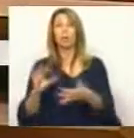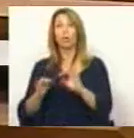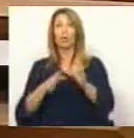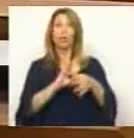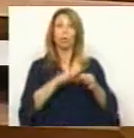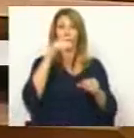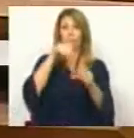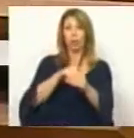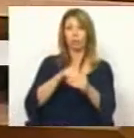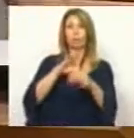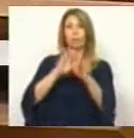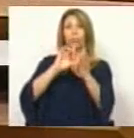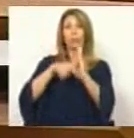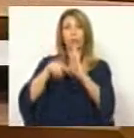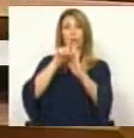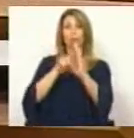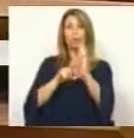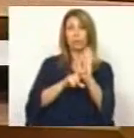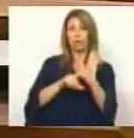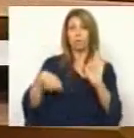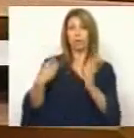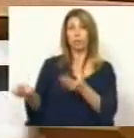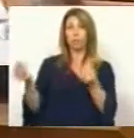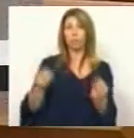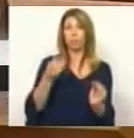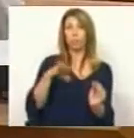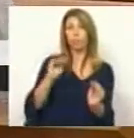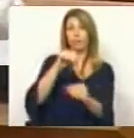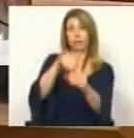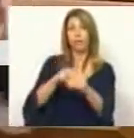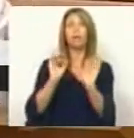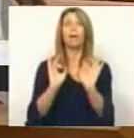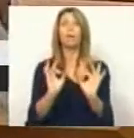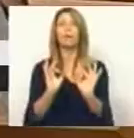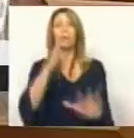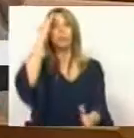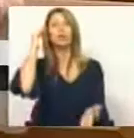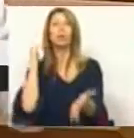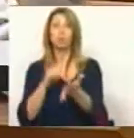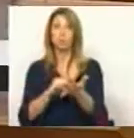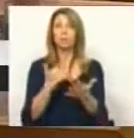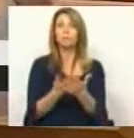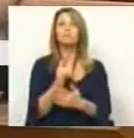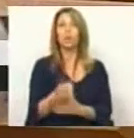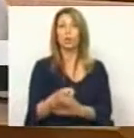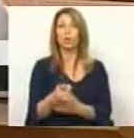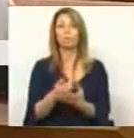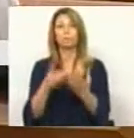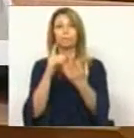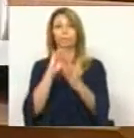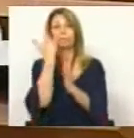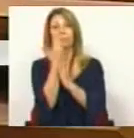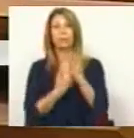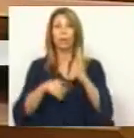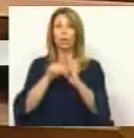que os Verdes aqui apresentaram, que o PS votou a favor, e que deu como resultado a resolução da Assembleia